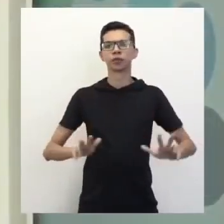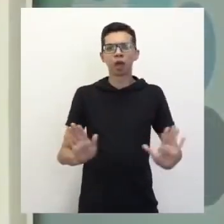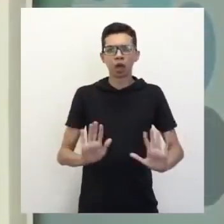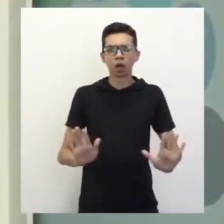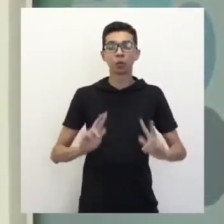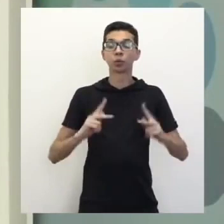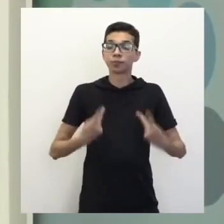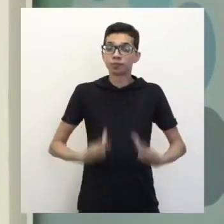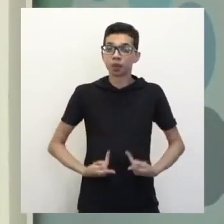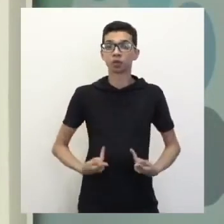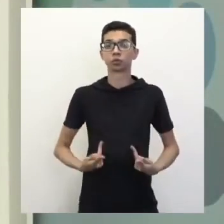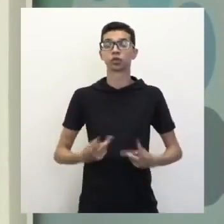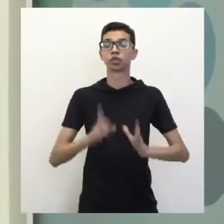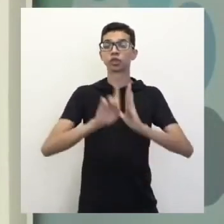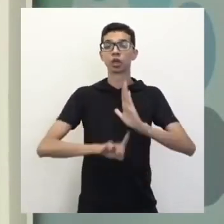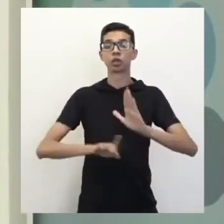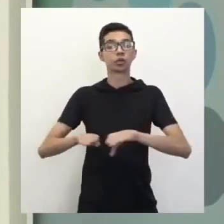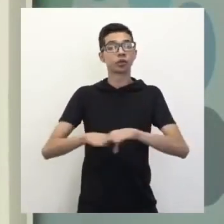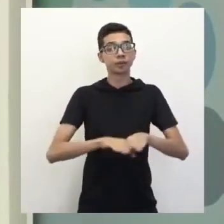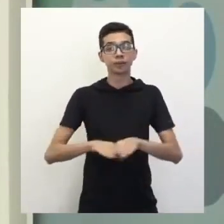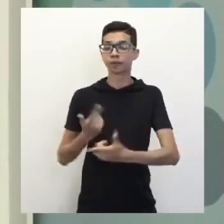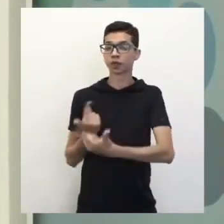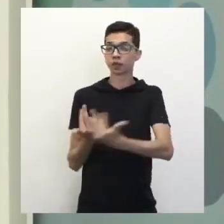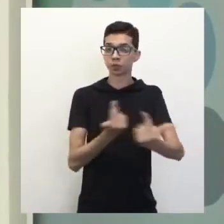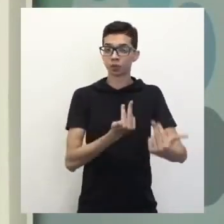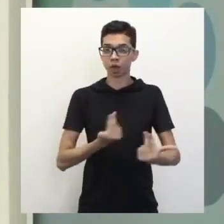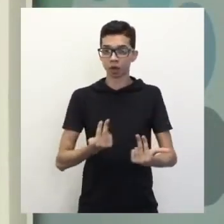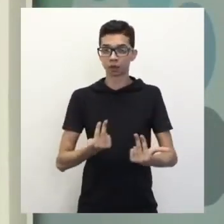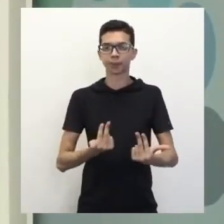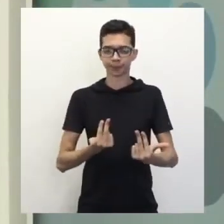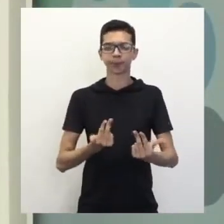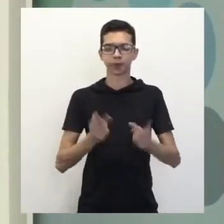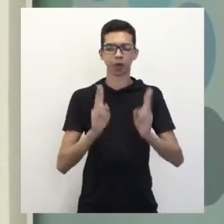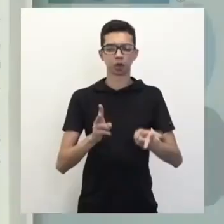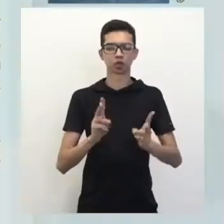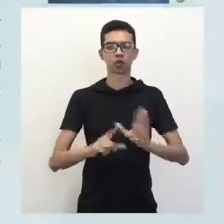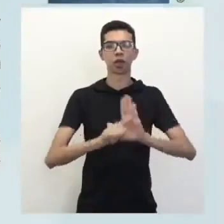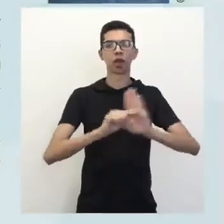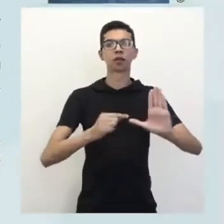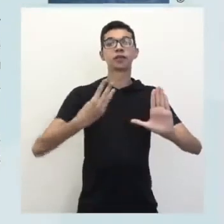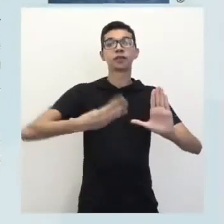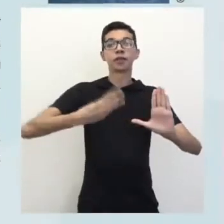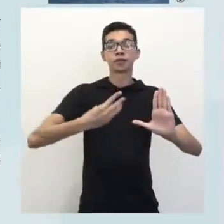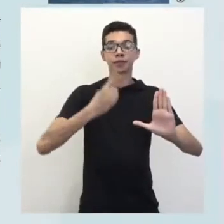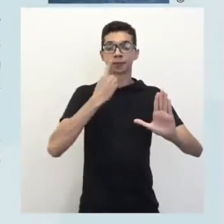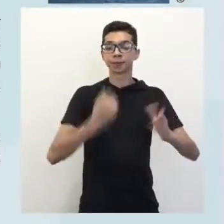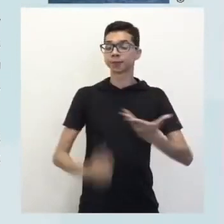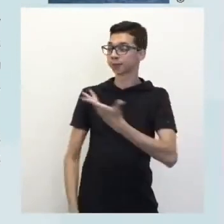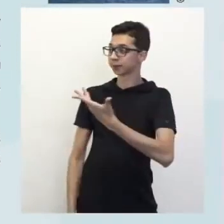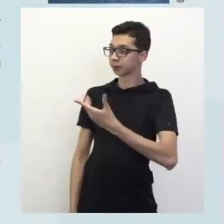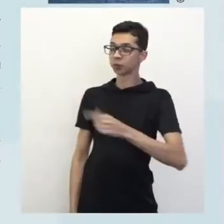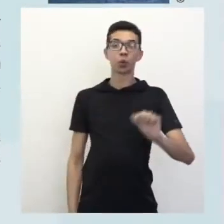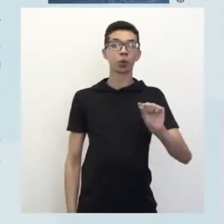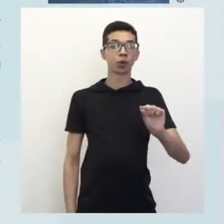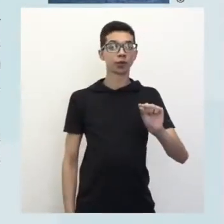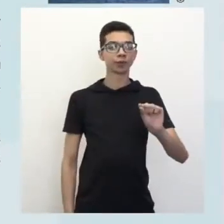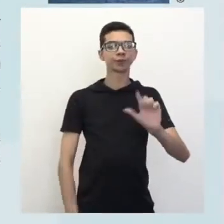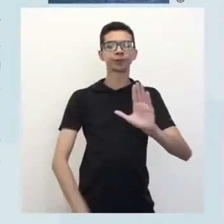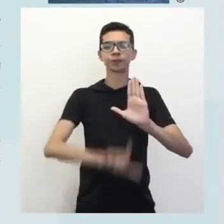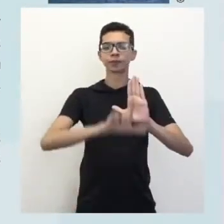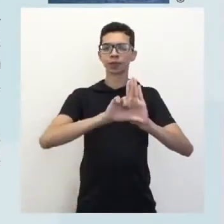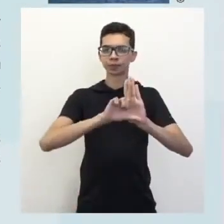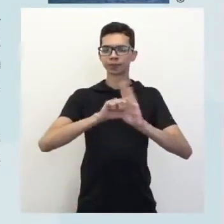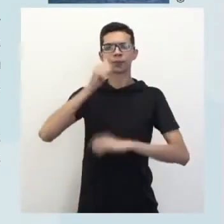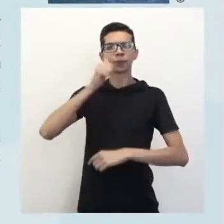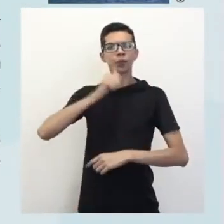direitos, temos todas as mesmas prerrogativas. Continuando, no artigo 3º, vai dizer esta lei, serão asseguradas às